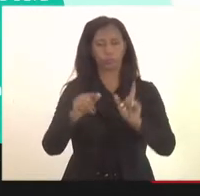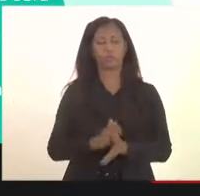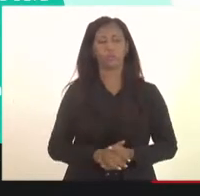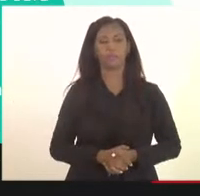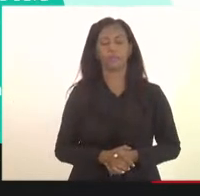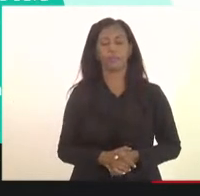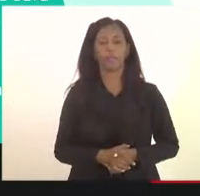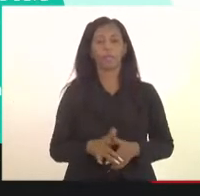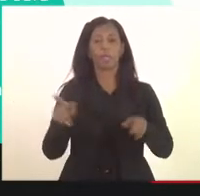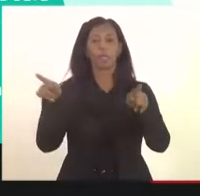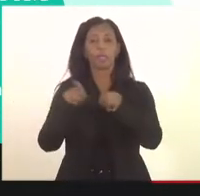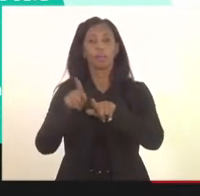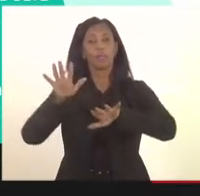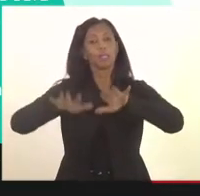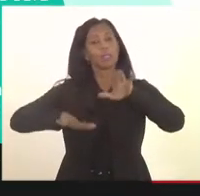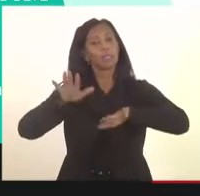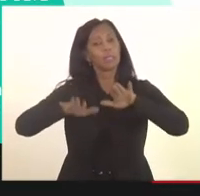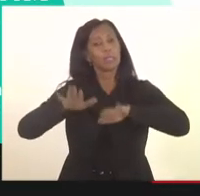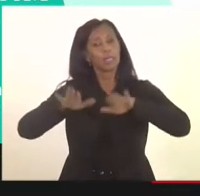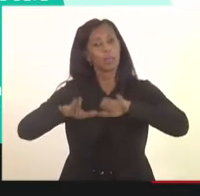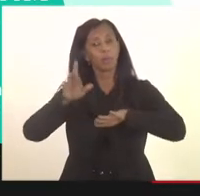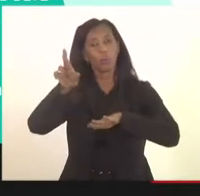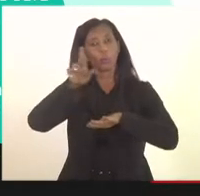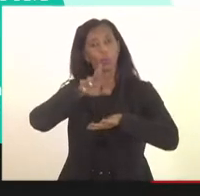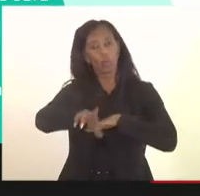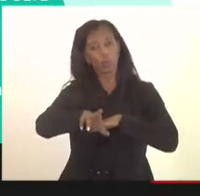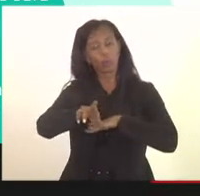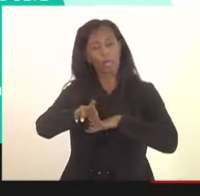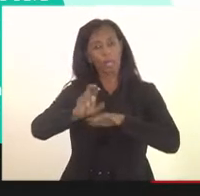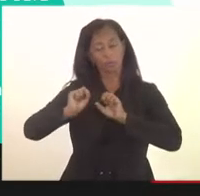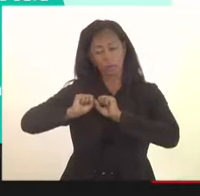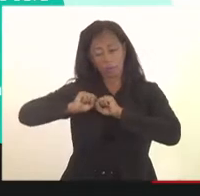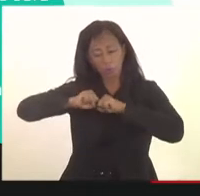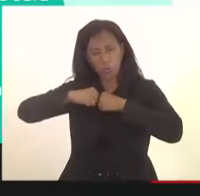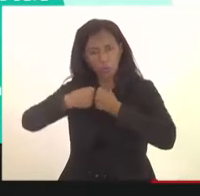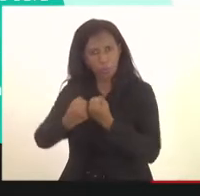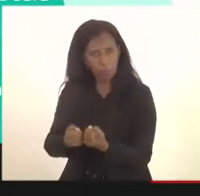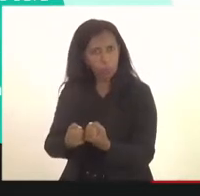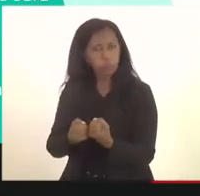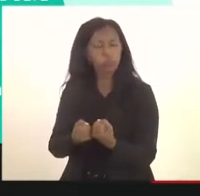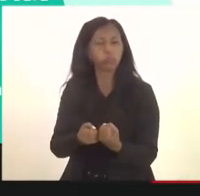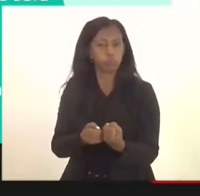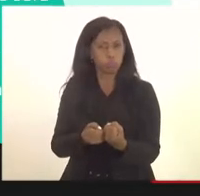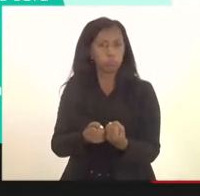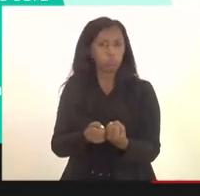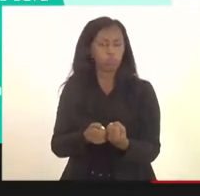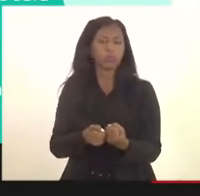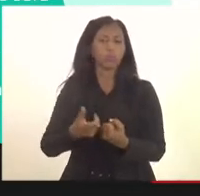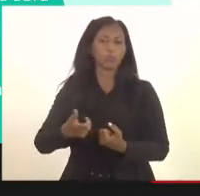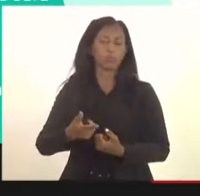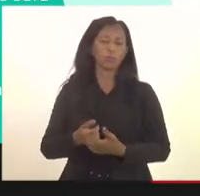Obviamente, a depender do resultado desses poços, né, a gente espera ter algum sucesso aí,